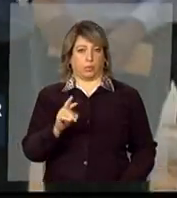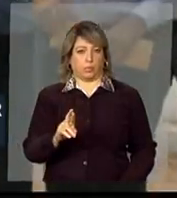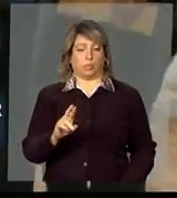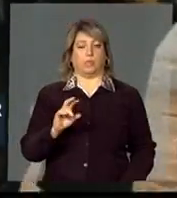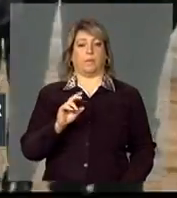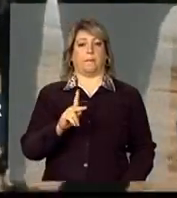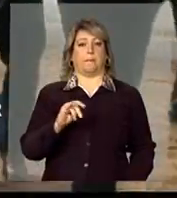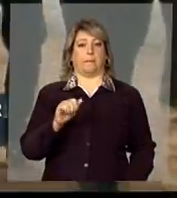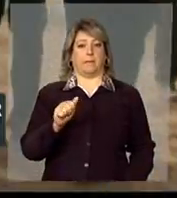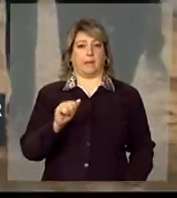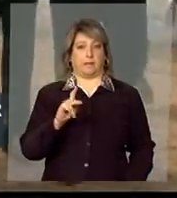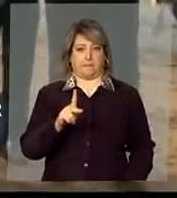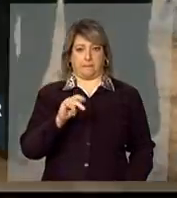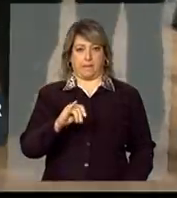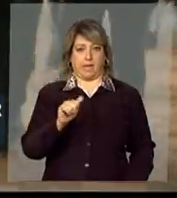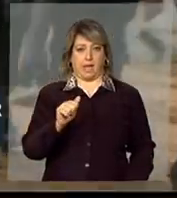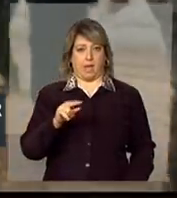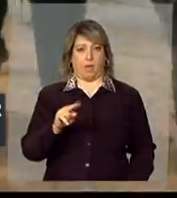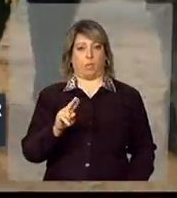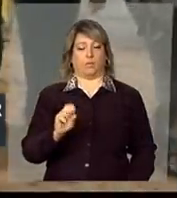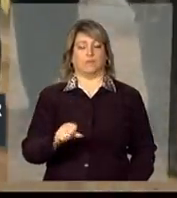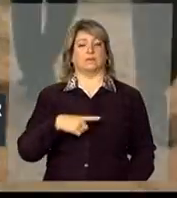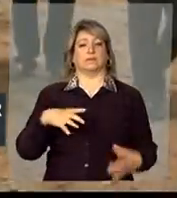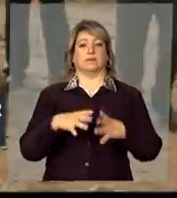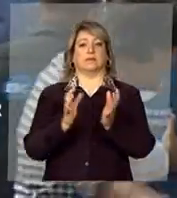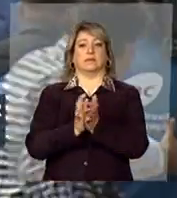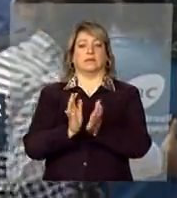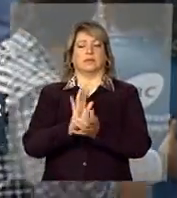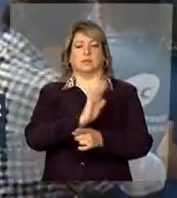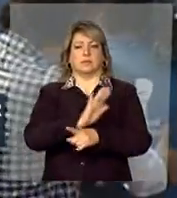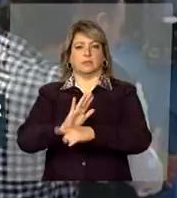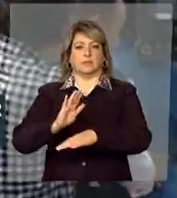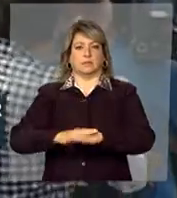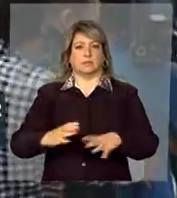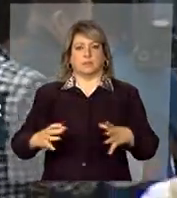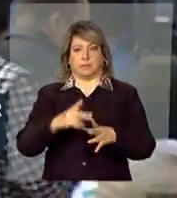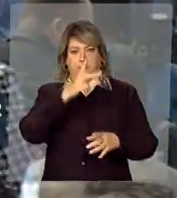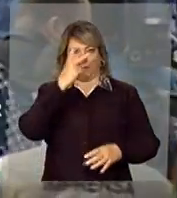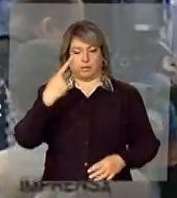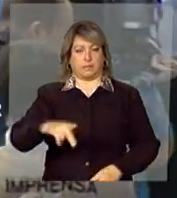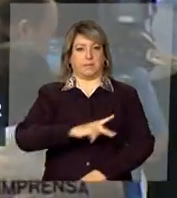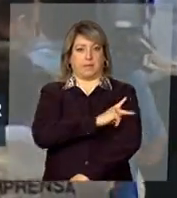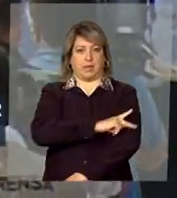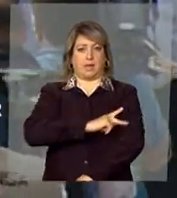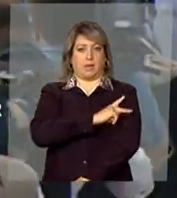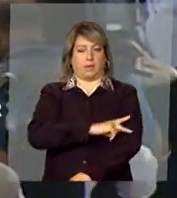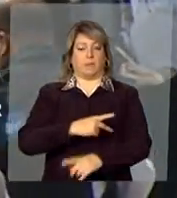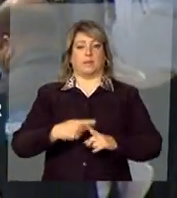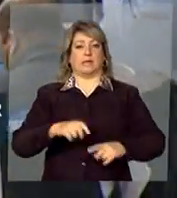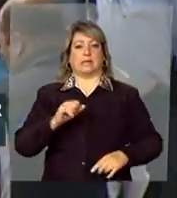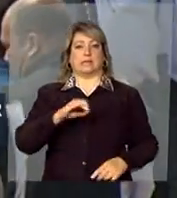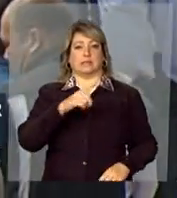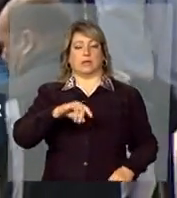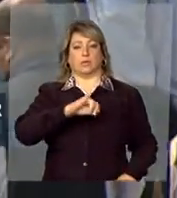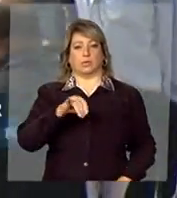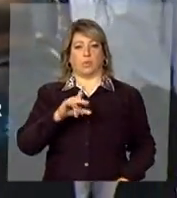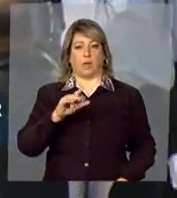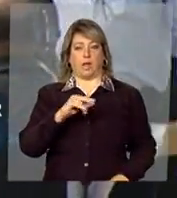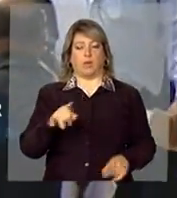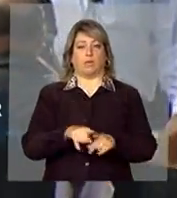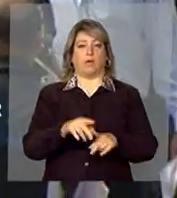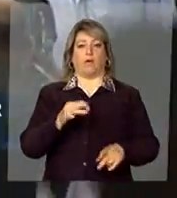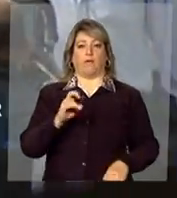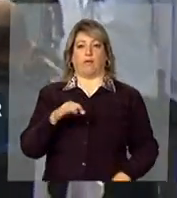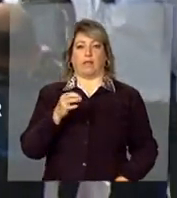25 mil pessoas de 5 municípios do semiárido do Piauí: São Julião, Fronteiras,